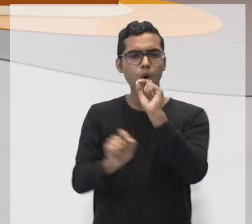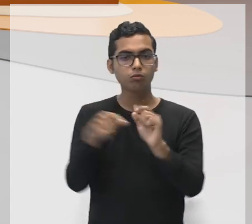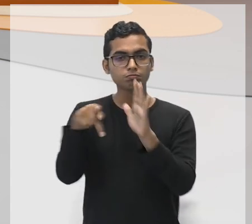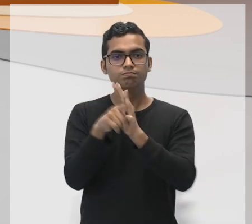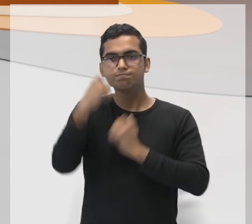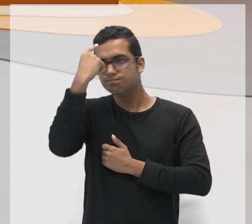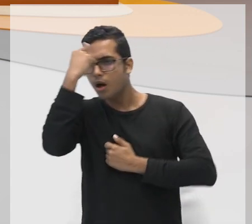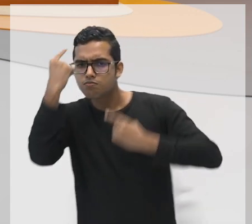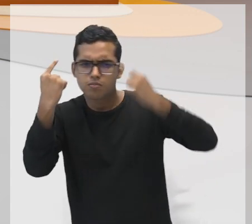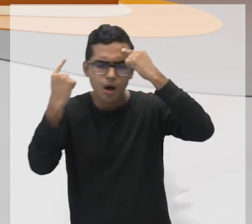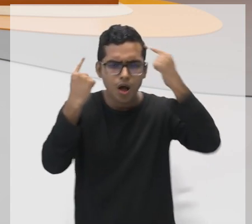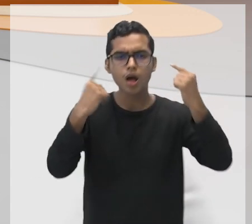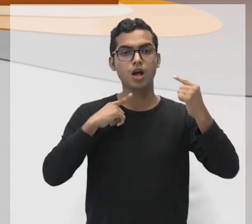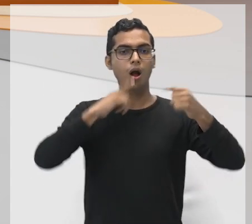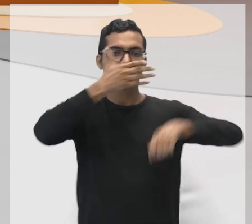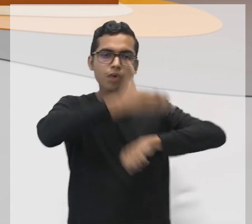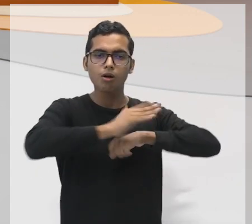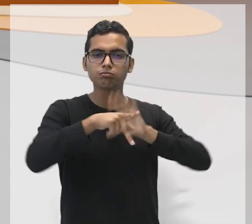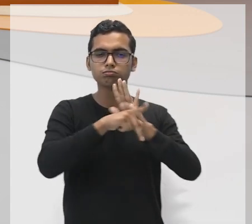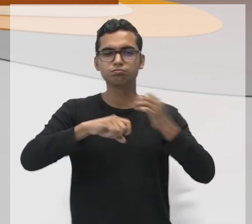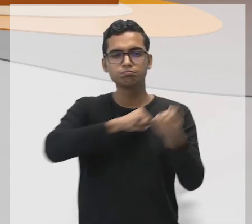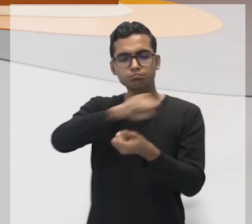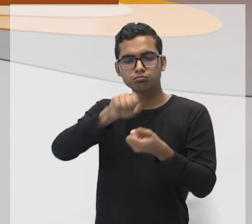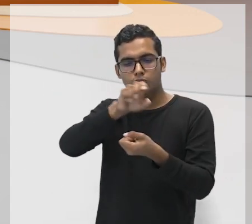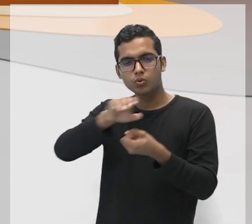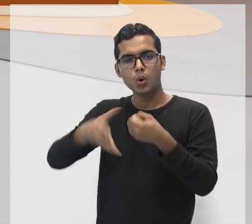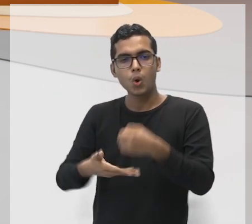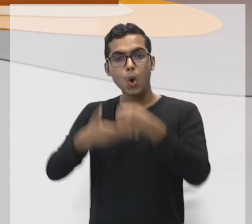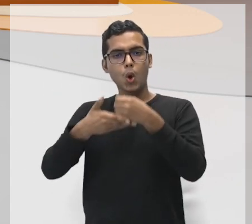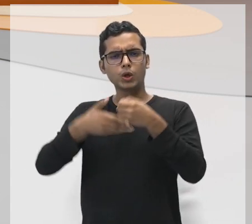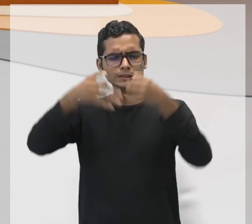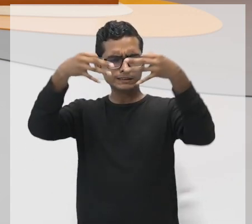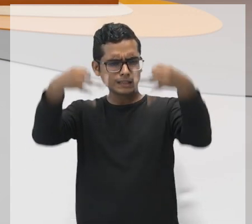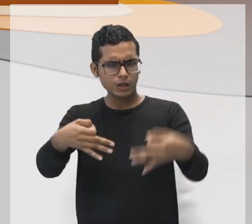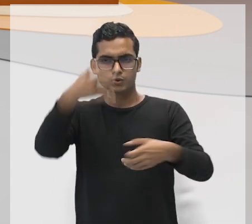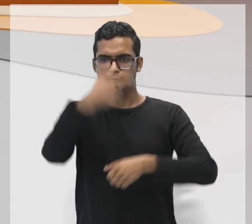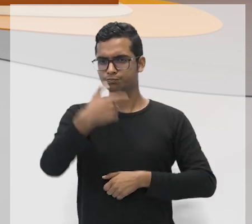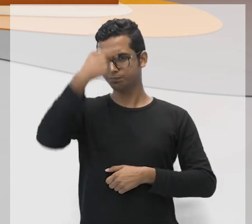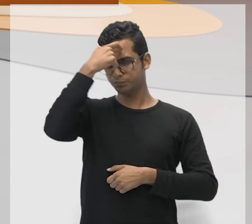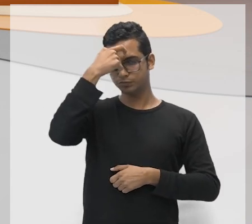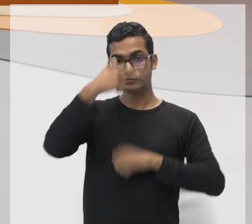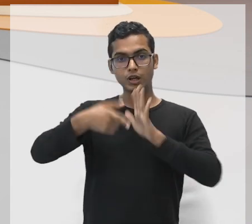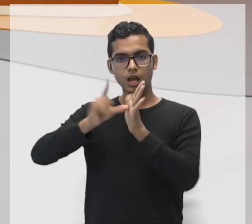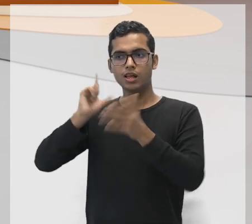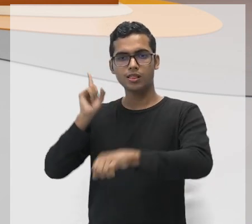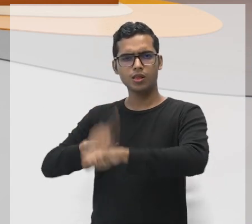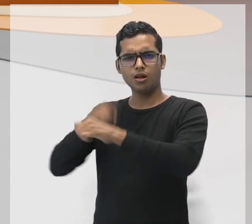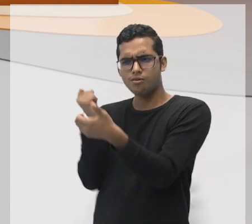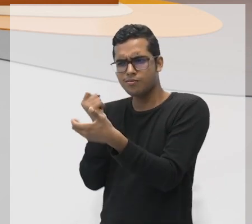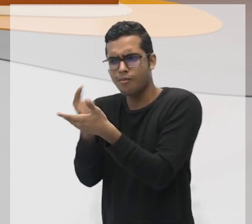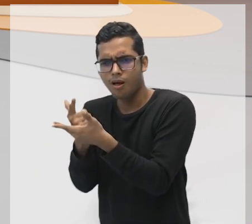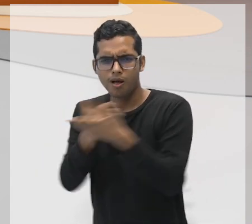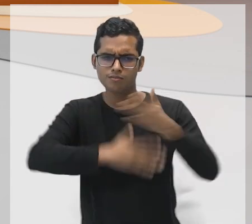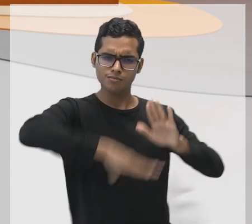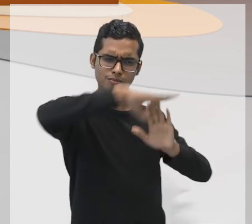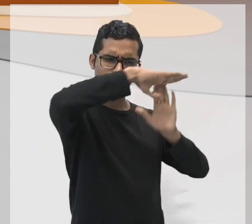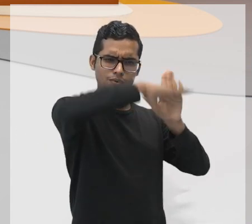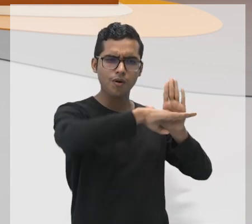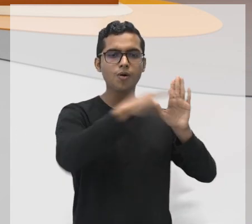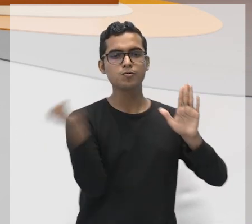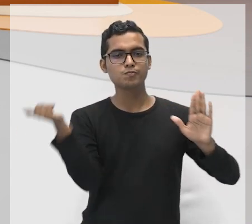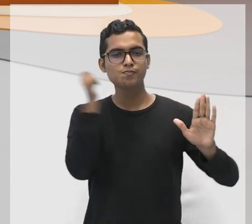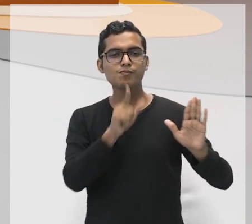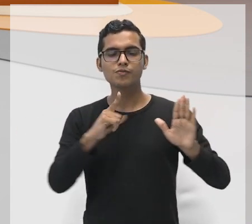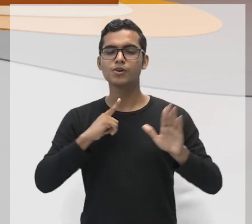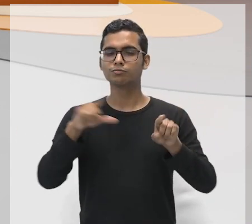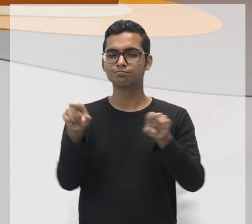as ideias de práticas de consumo consciente. Então antes de comprar algo, fazer uma lista, porque assim você